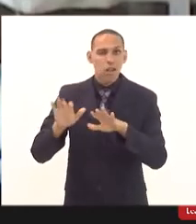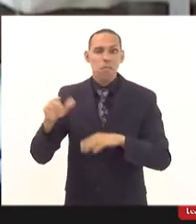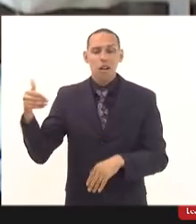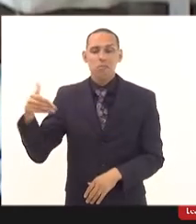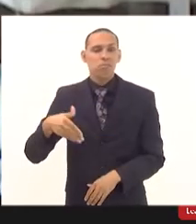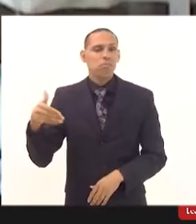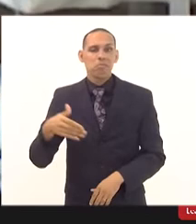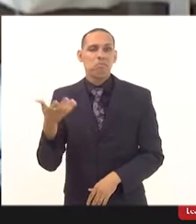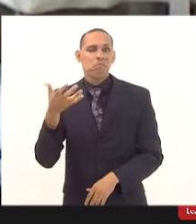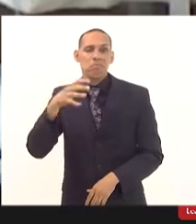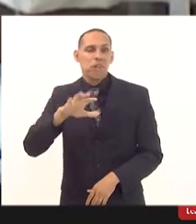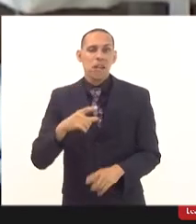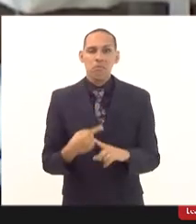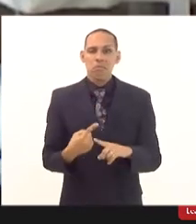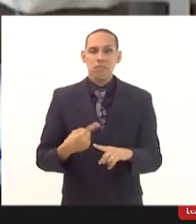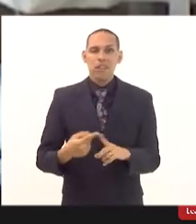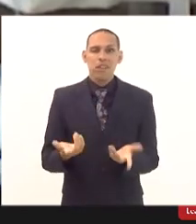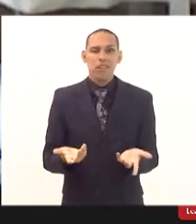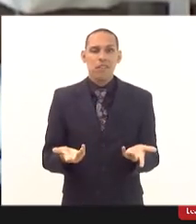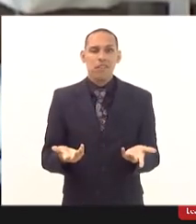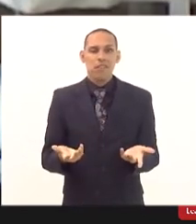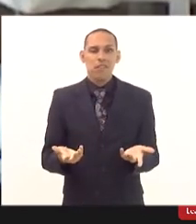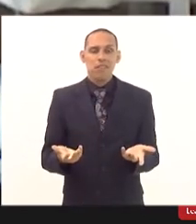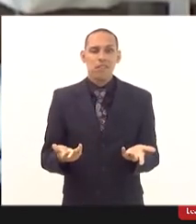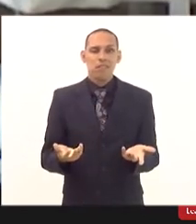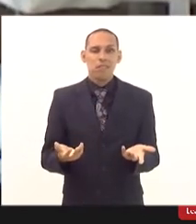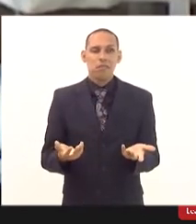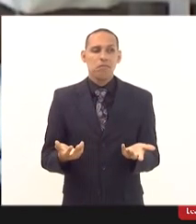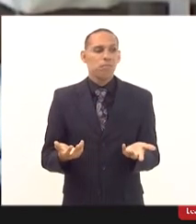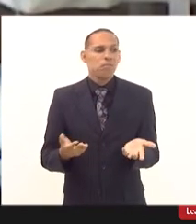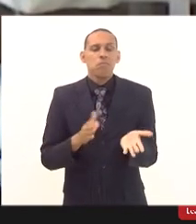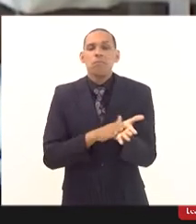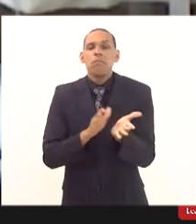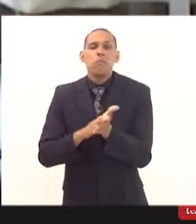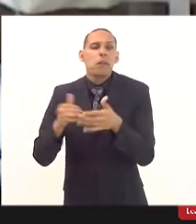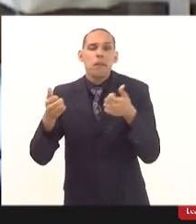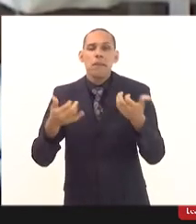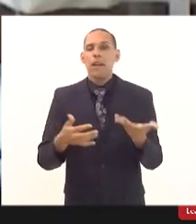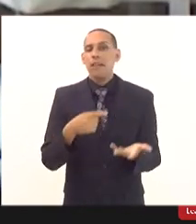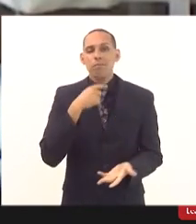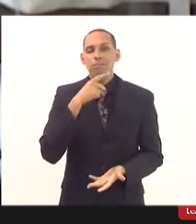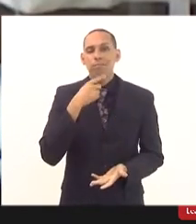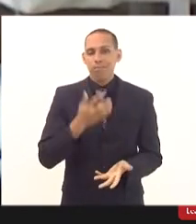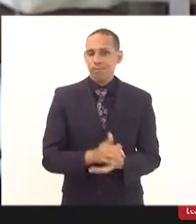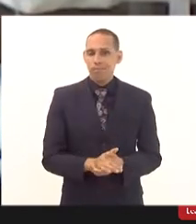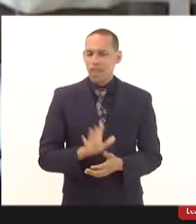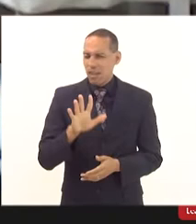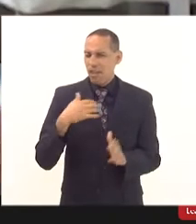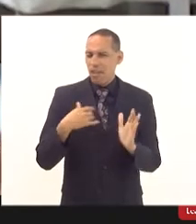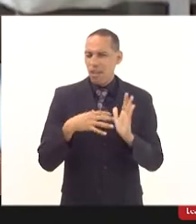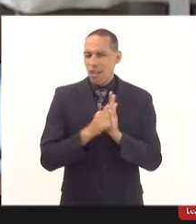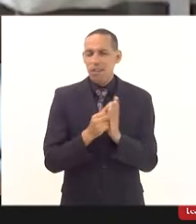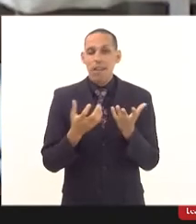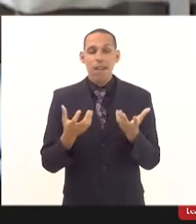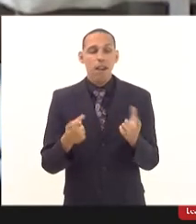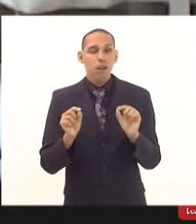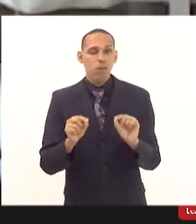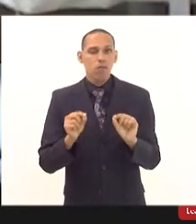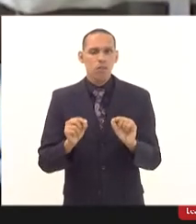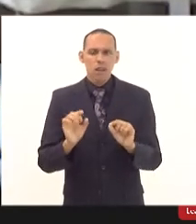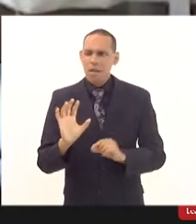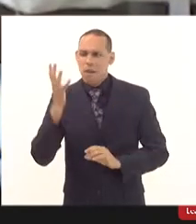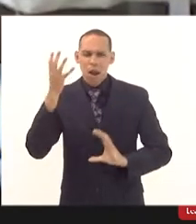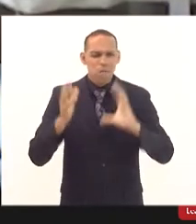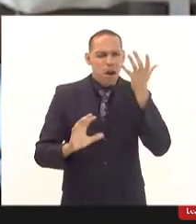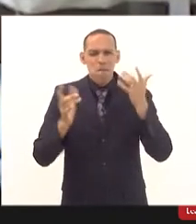não quiseram comparecer porque não tem como prestar contas de estudo agora eu queria registrar e toda essa tragédia